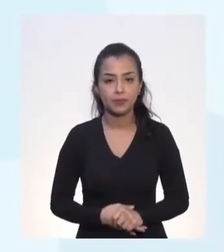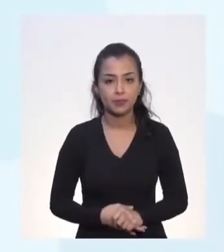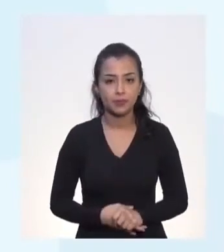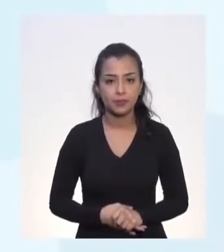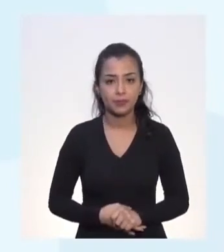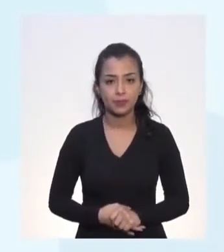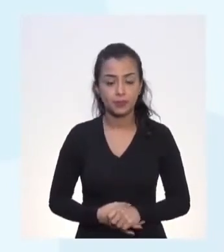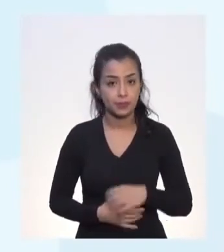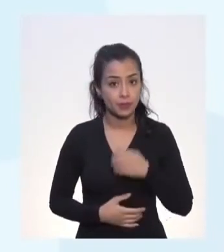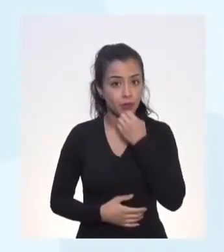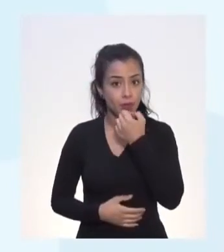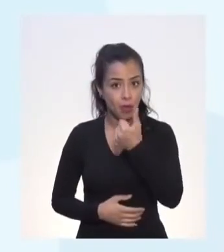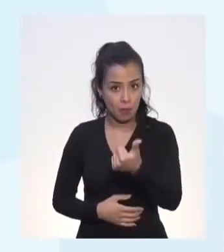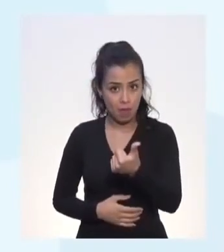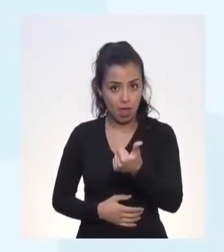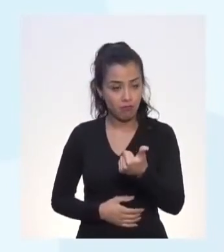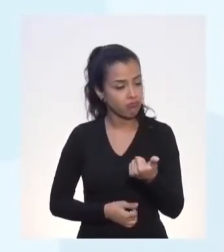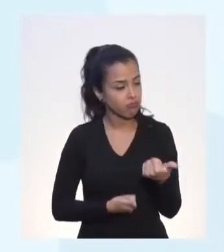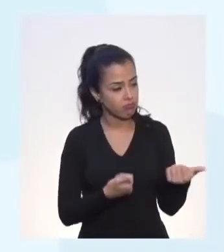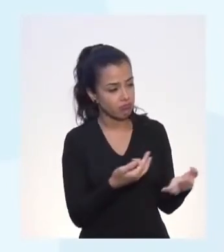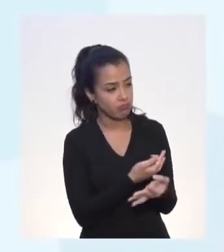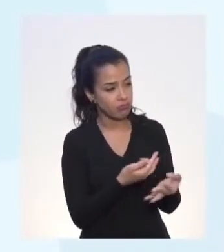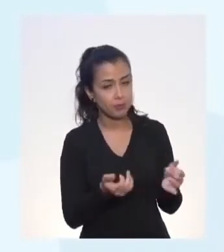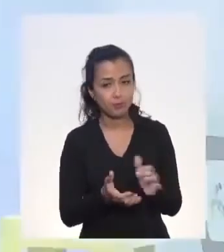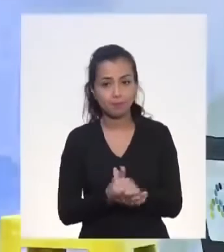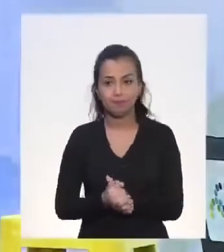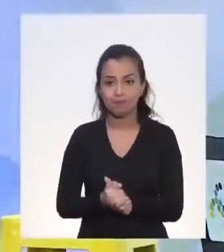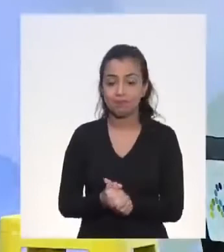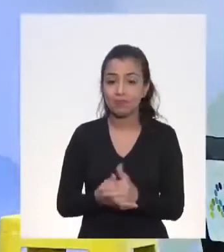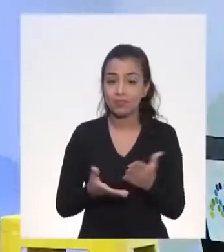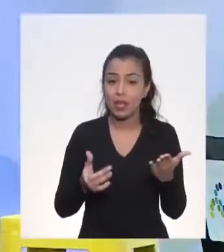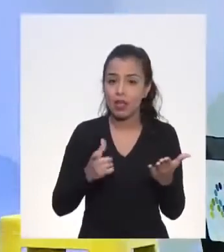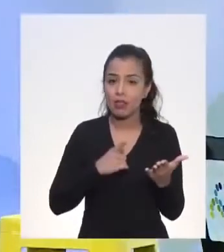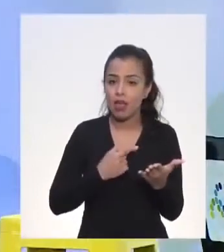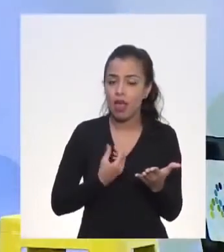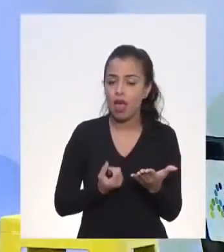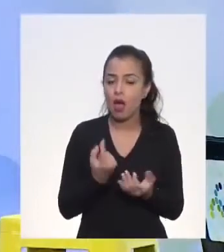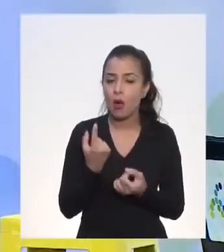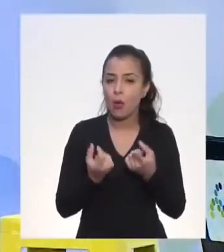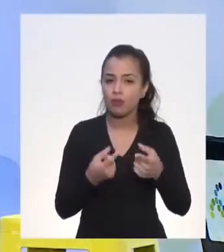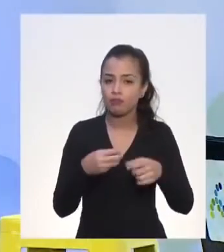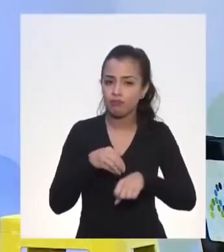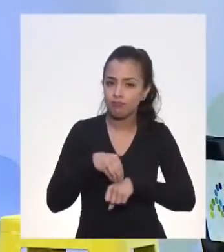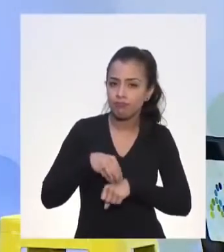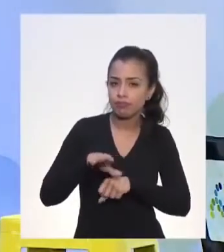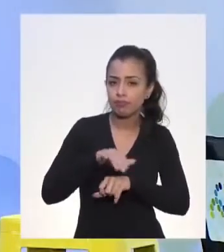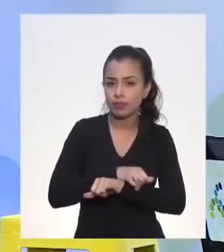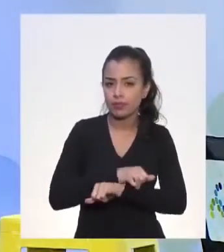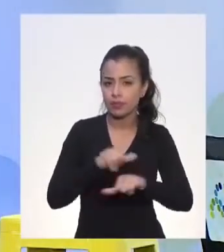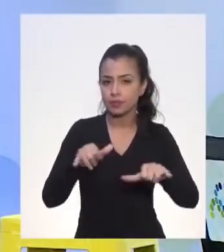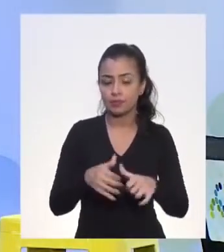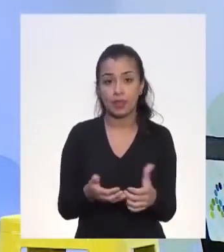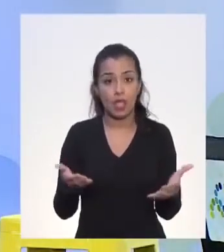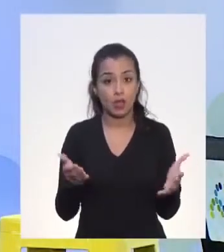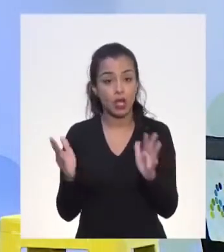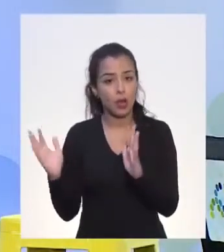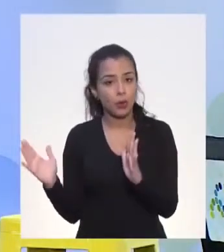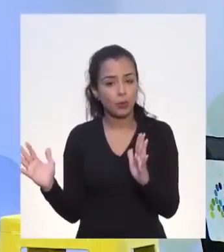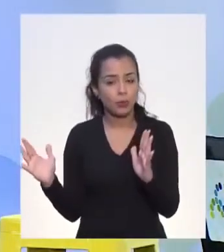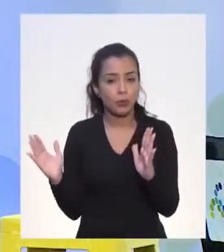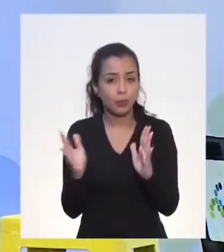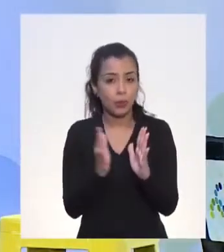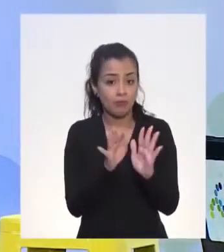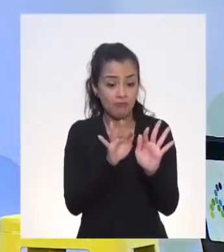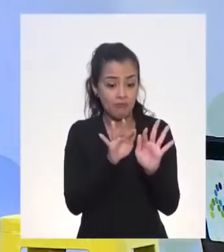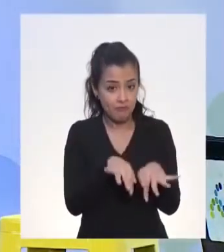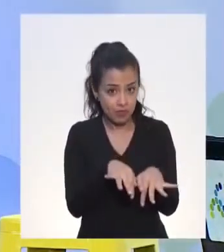Tudo bem? Isso, perfeito. Então, é essa a ideia. Gente, tem alguns recadinhos para você. Agora, no final da aula, assim que terminar a aula, vai